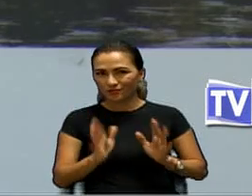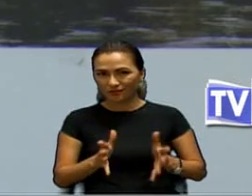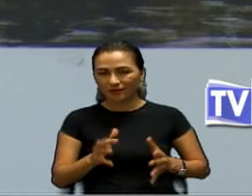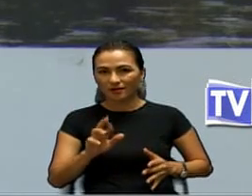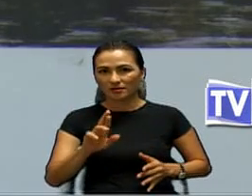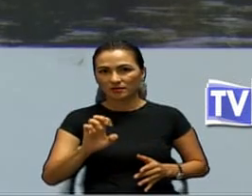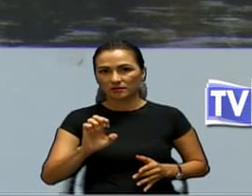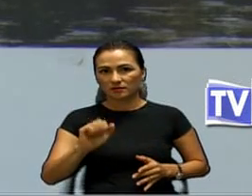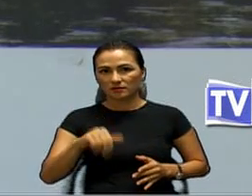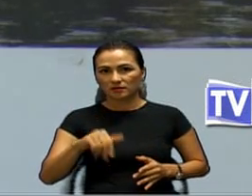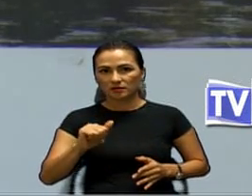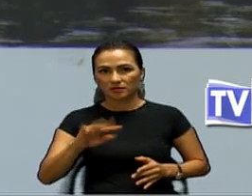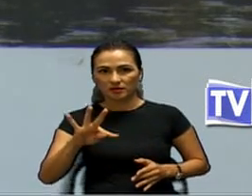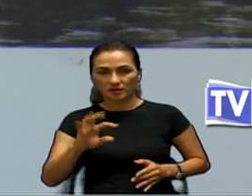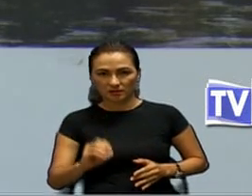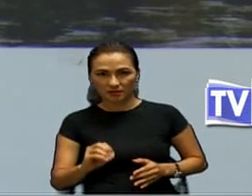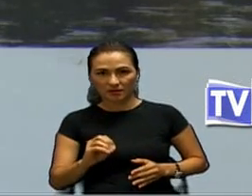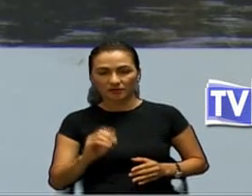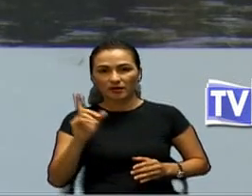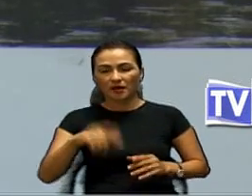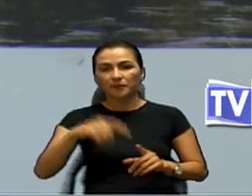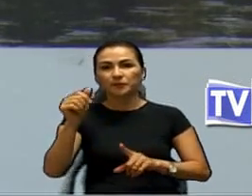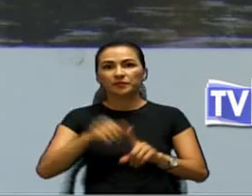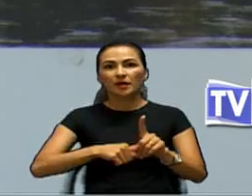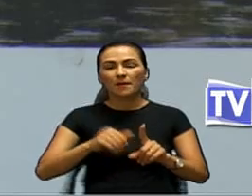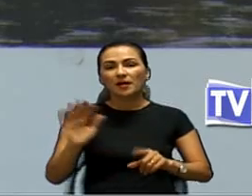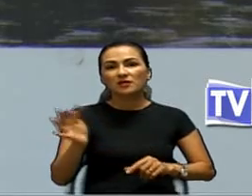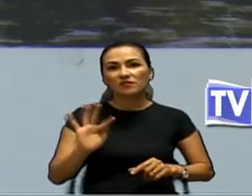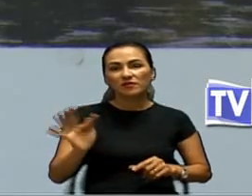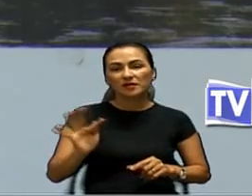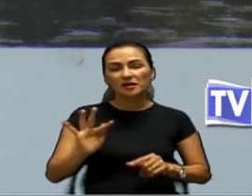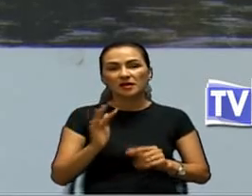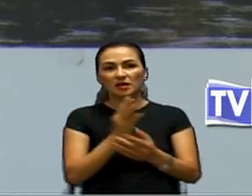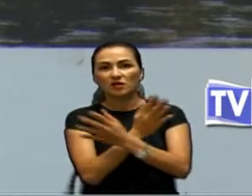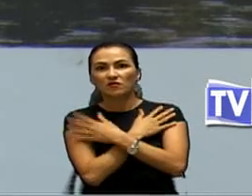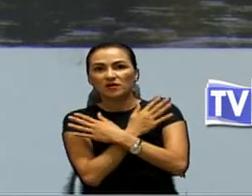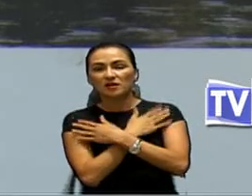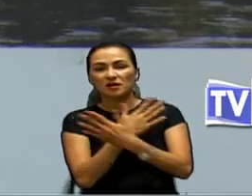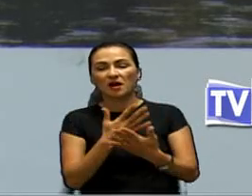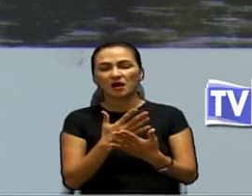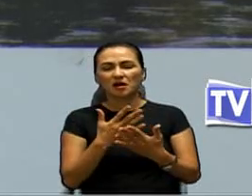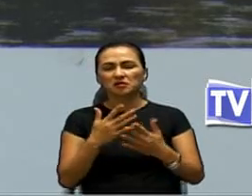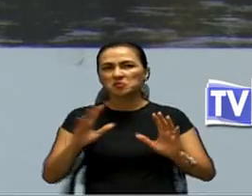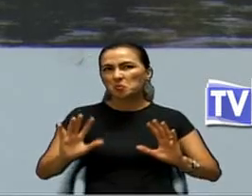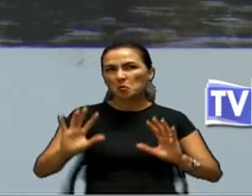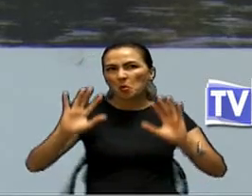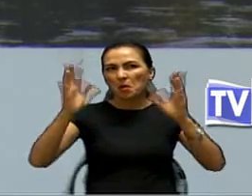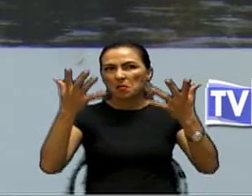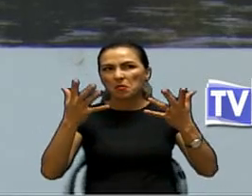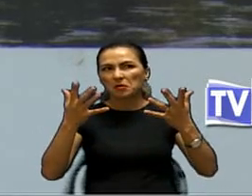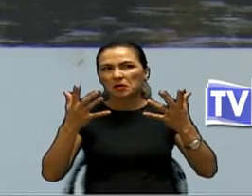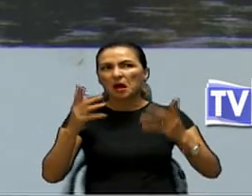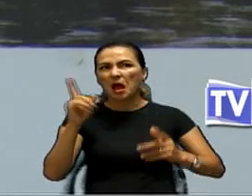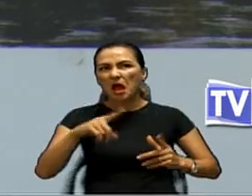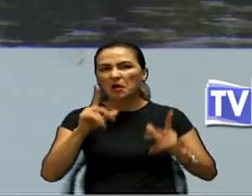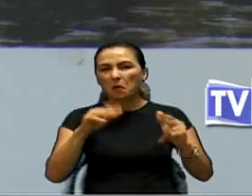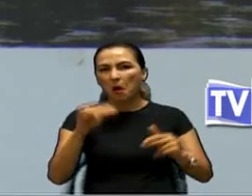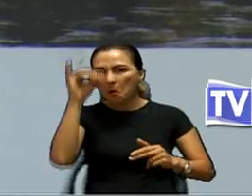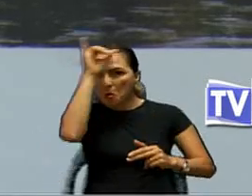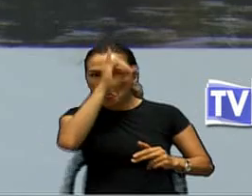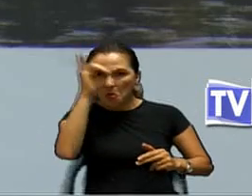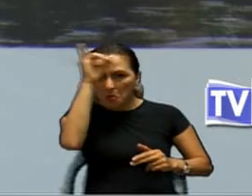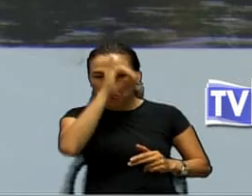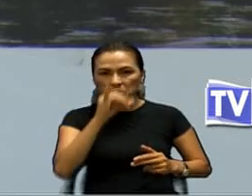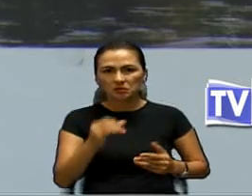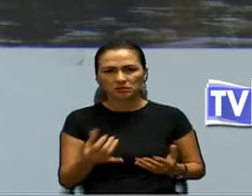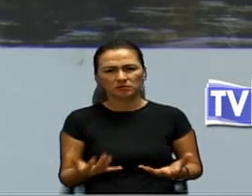como idiotas a cada fevereiro e cada feriado. A gente não entendeu também muito bem essa colocação